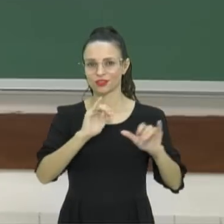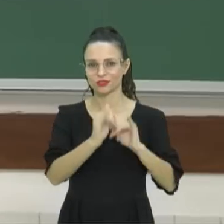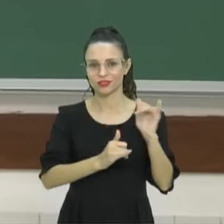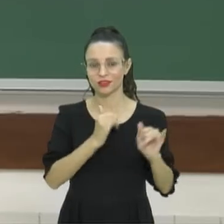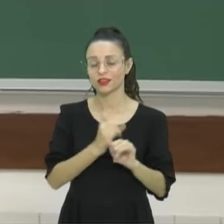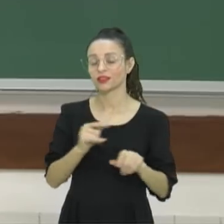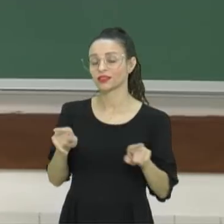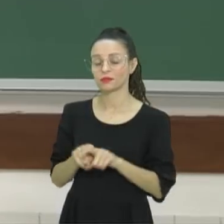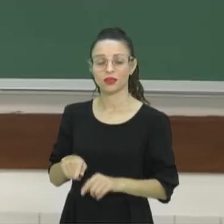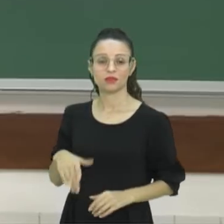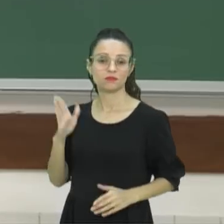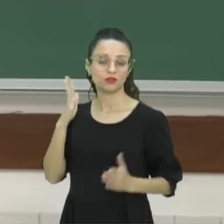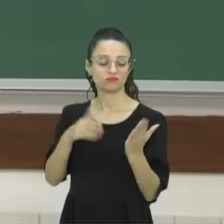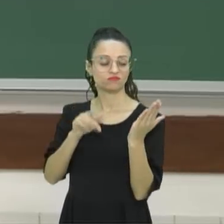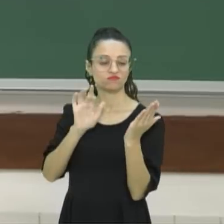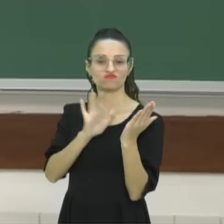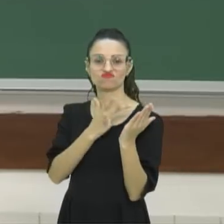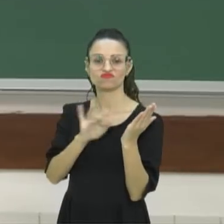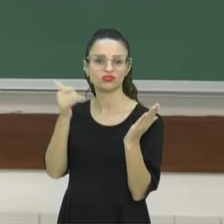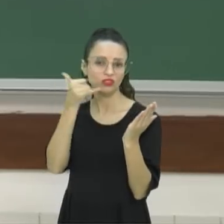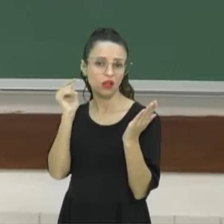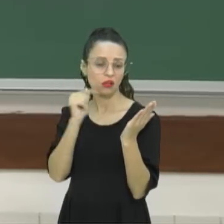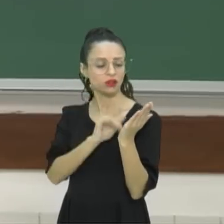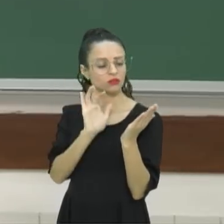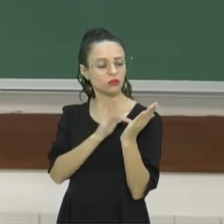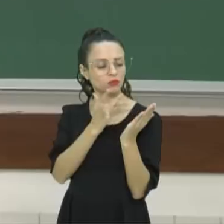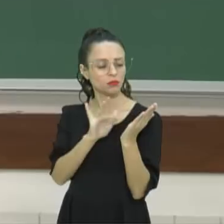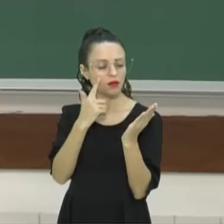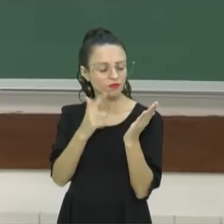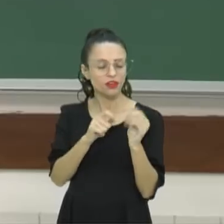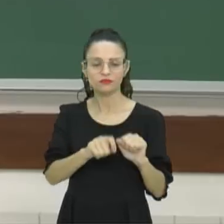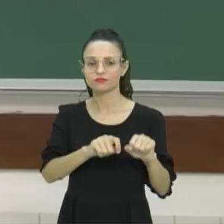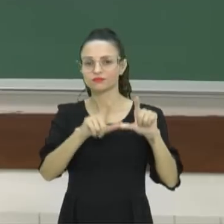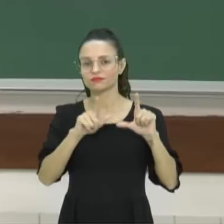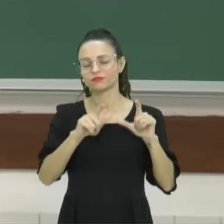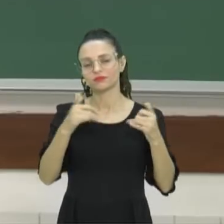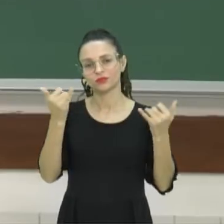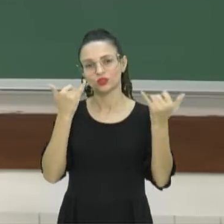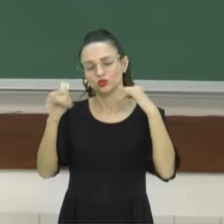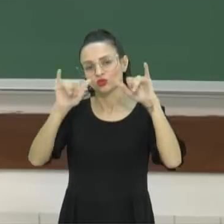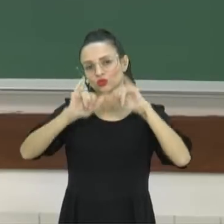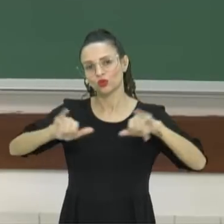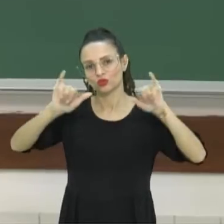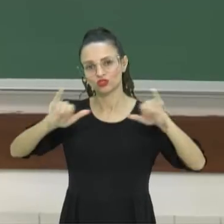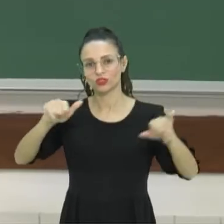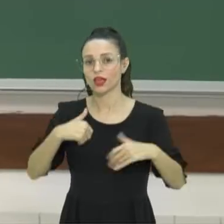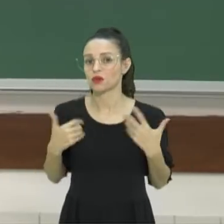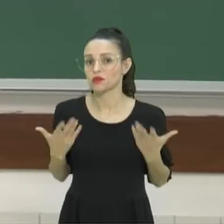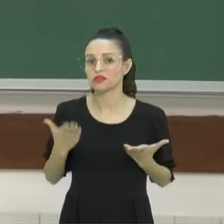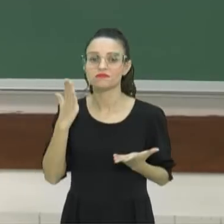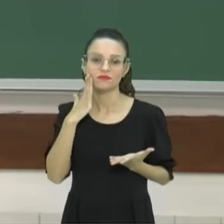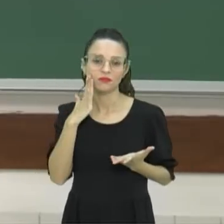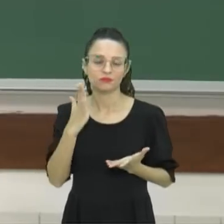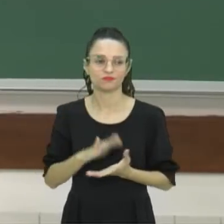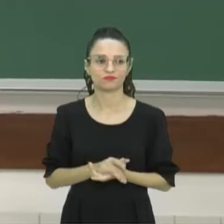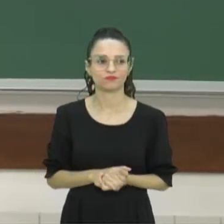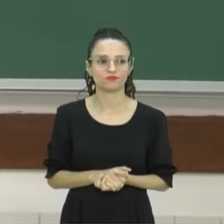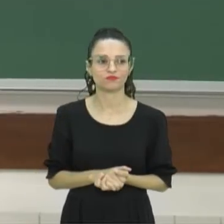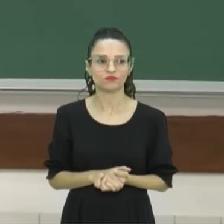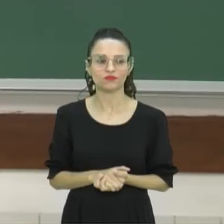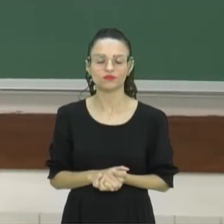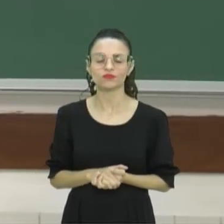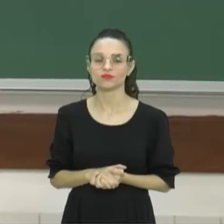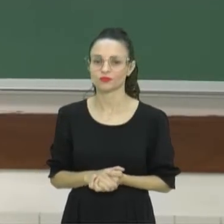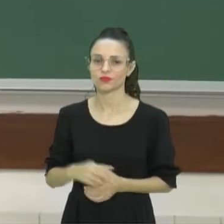da minha mão, no meu celular, eu consigo consultar aquela notícia que eu gostaria de saber.